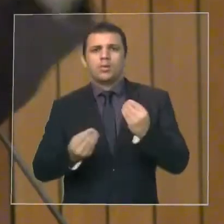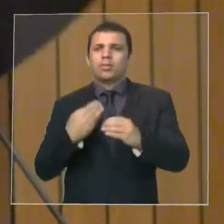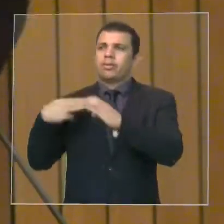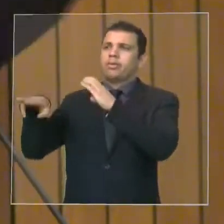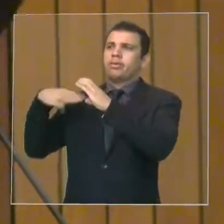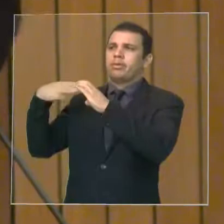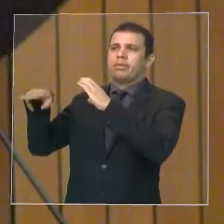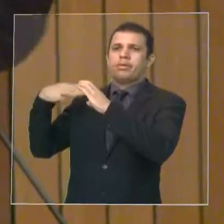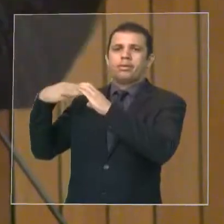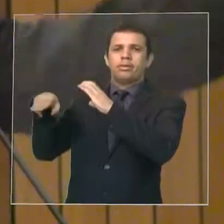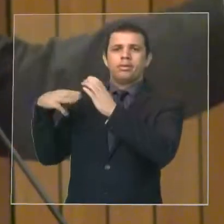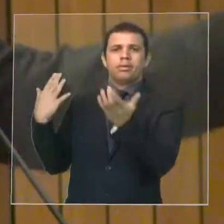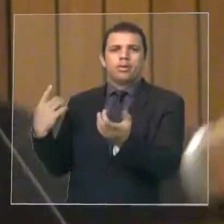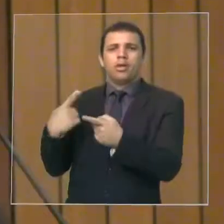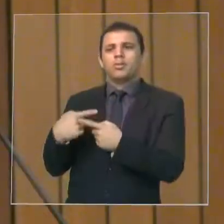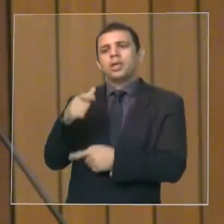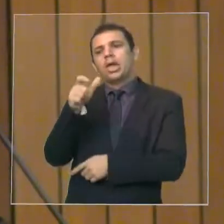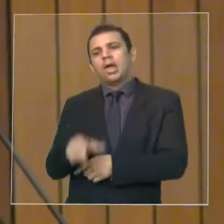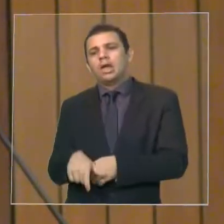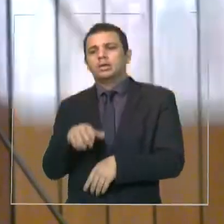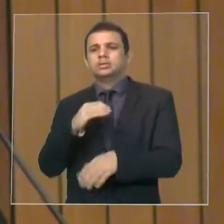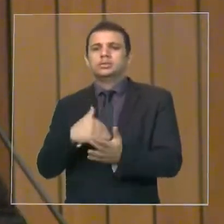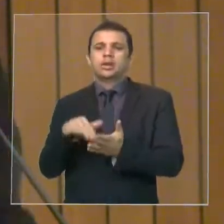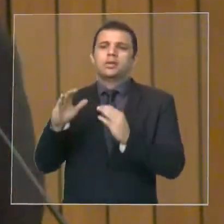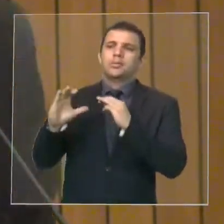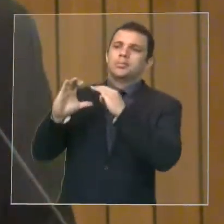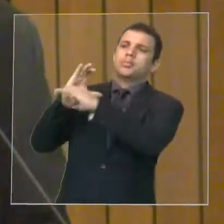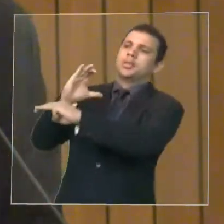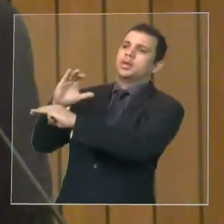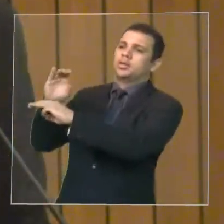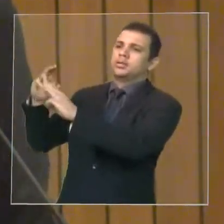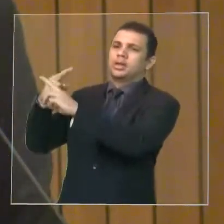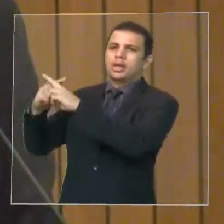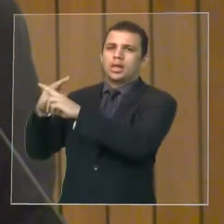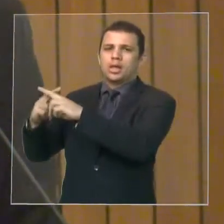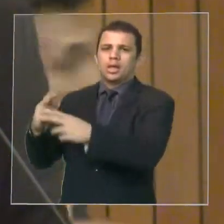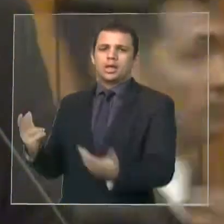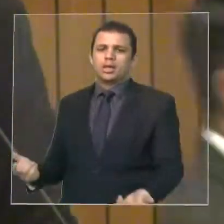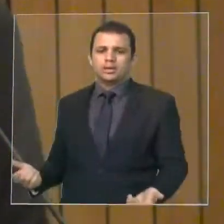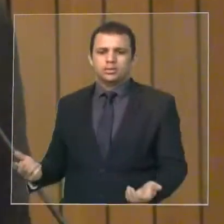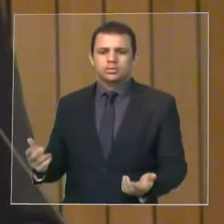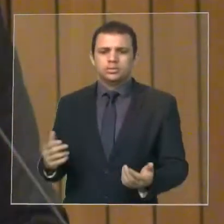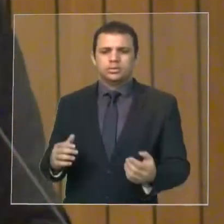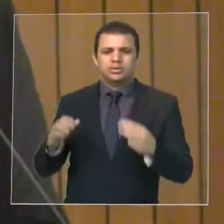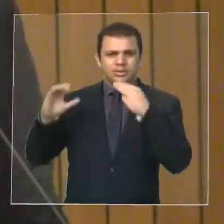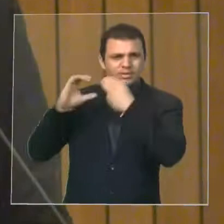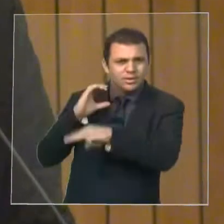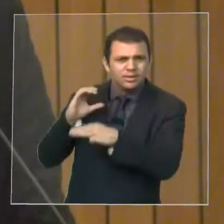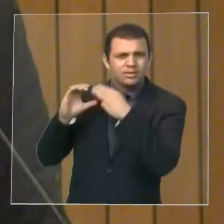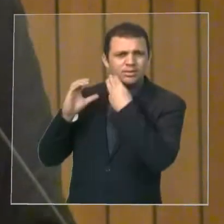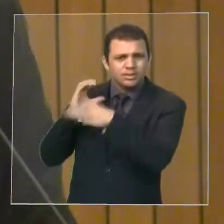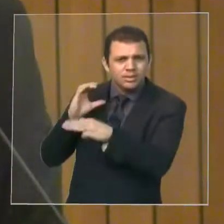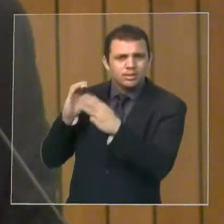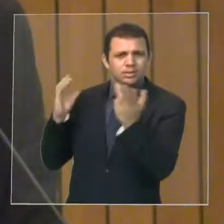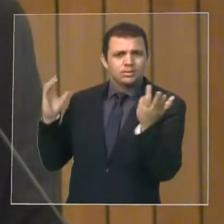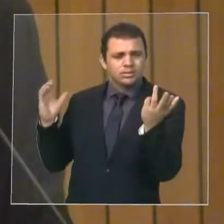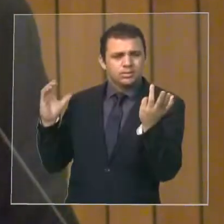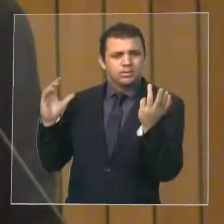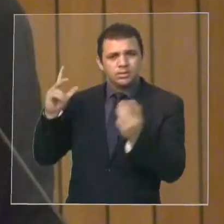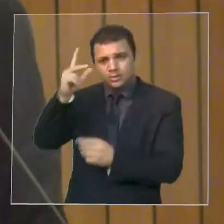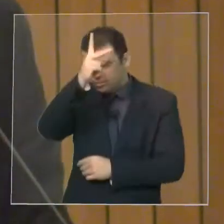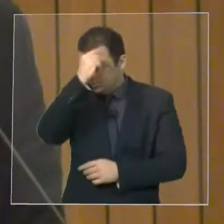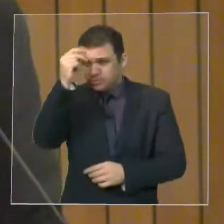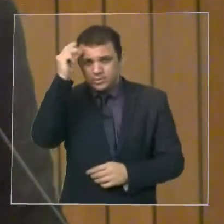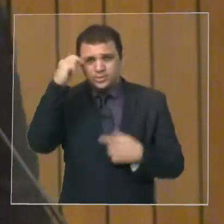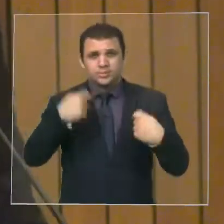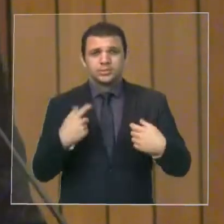tal mandou um e-mail para a Caixa Econômica. Porque a secretária tal mandou um e-mail. A gente não manda e-mail. O prefeito tem que fazer como